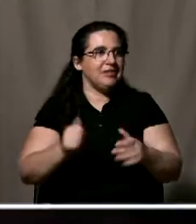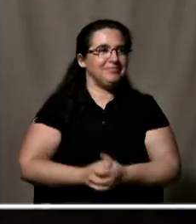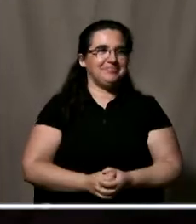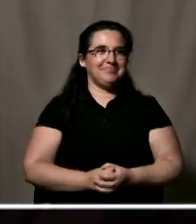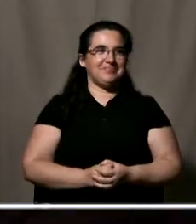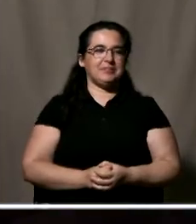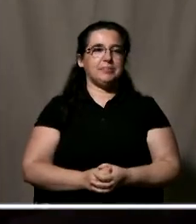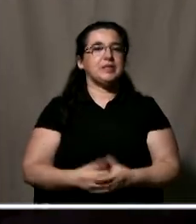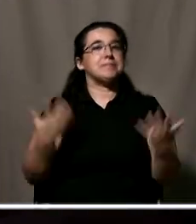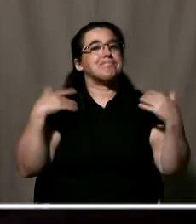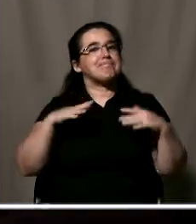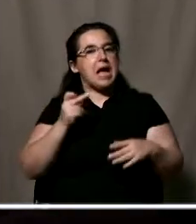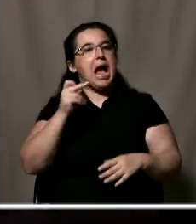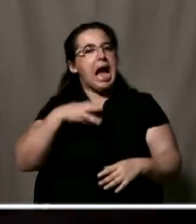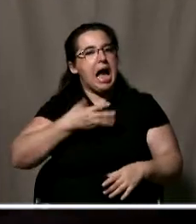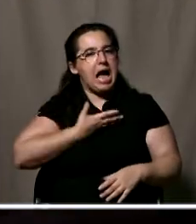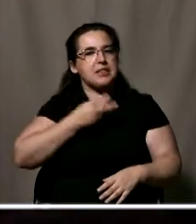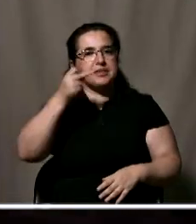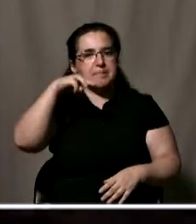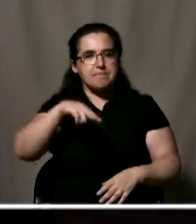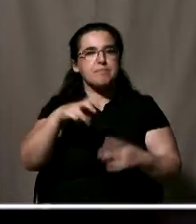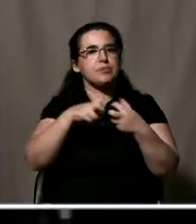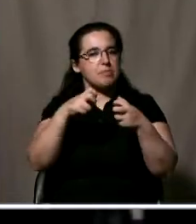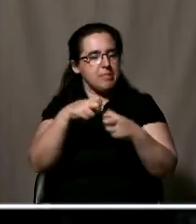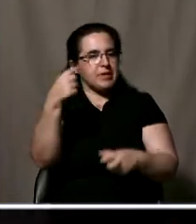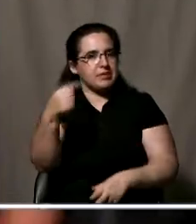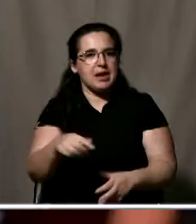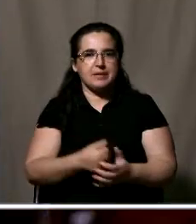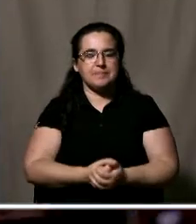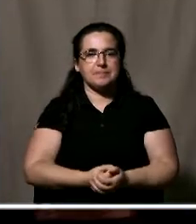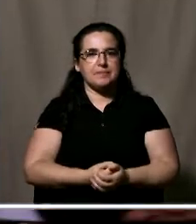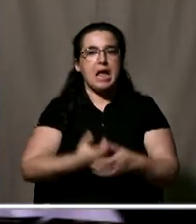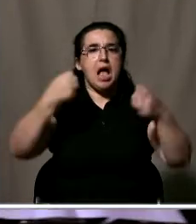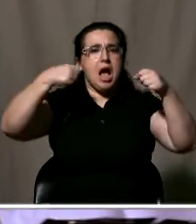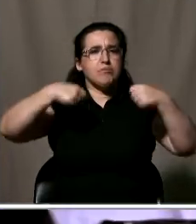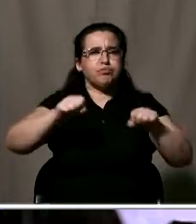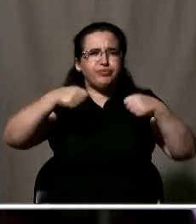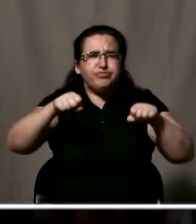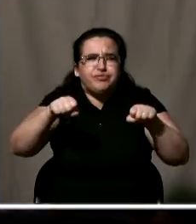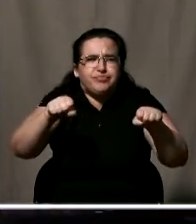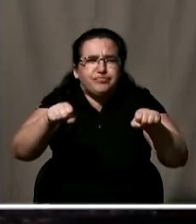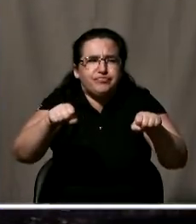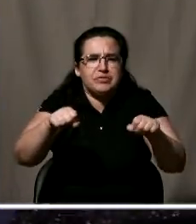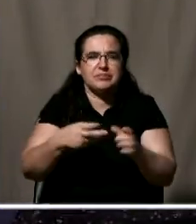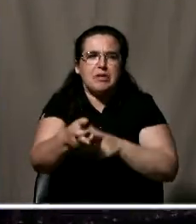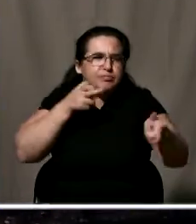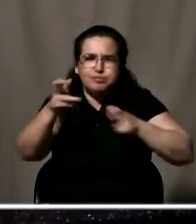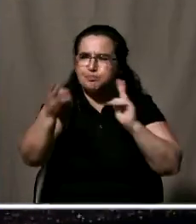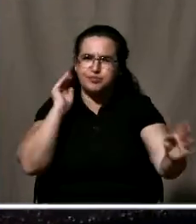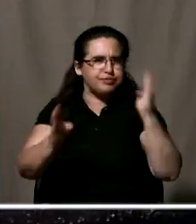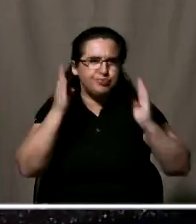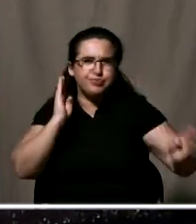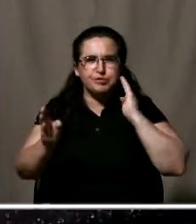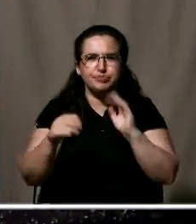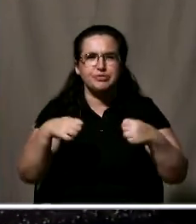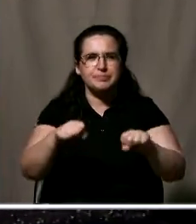one problem. E o Aiden tem um problema. When he's riding as fast as he can on his scooter. Quando ele vai na sua bicicleta o mais rápido que